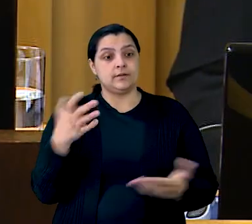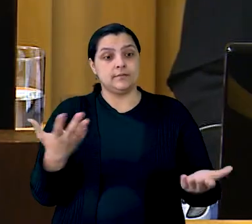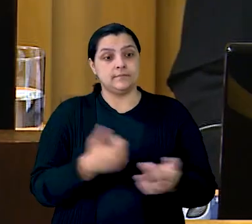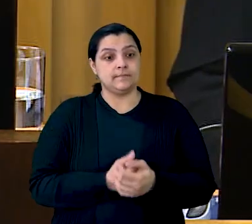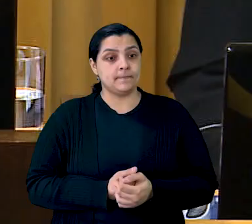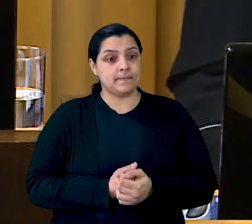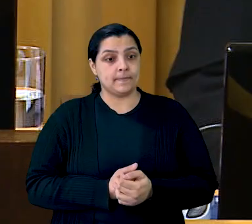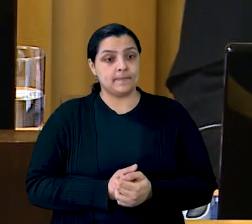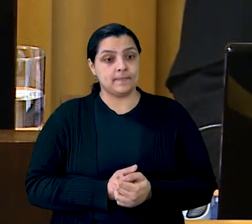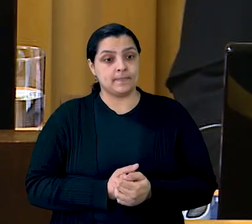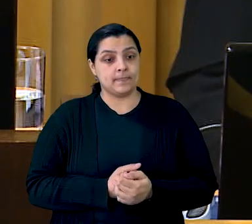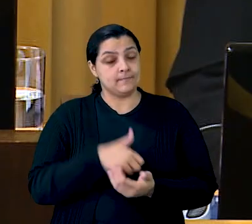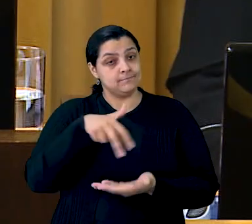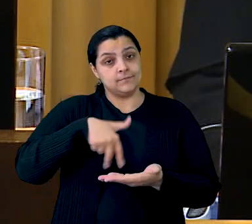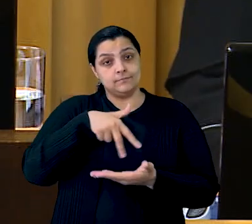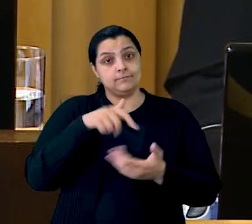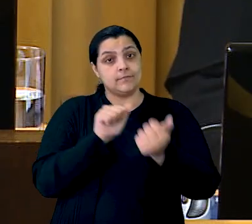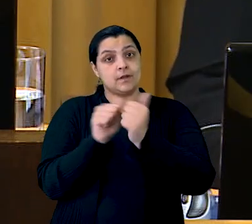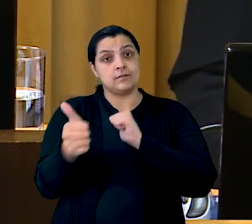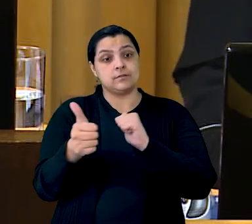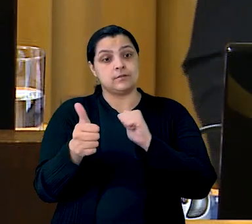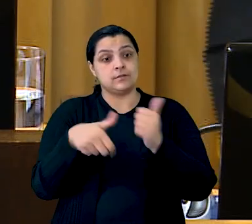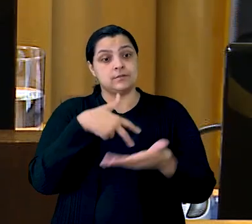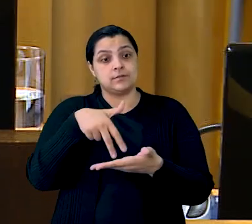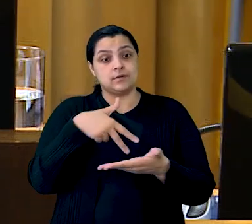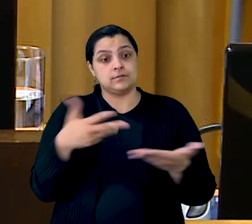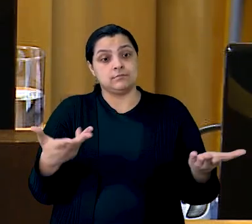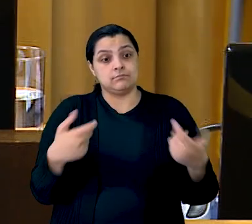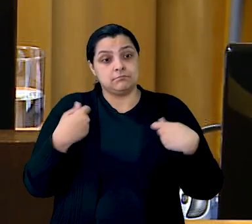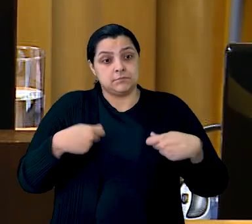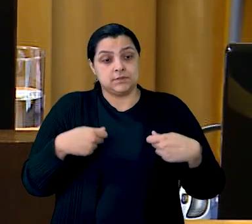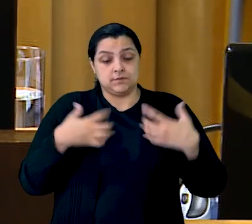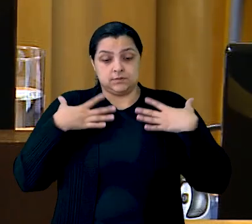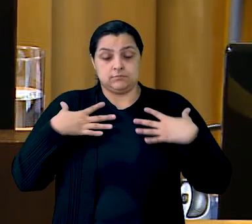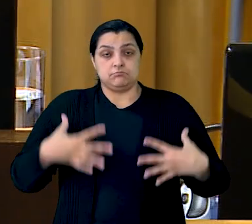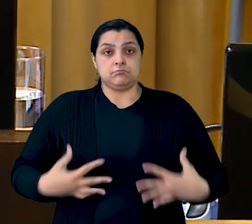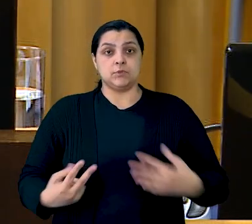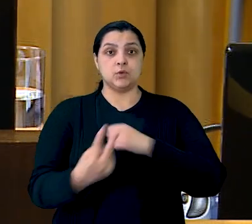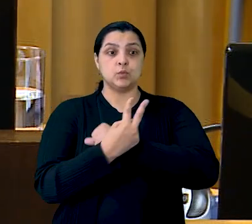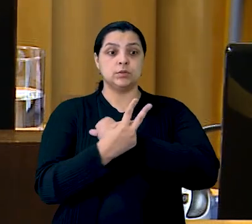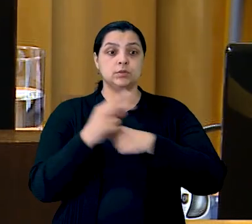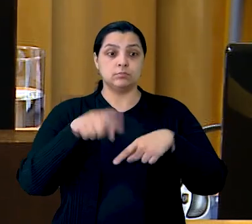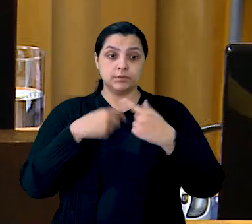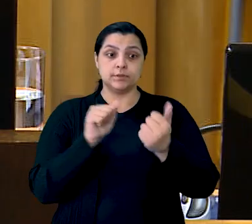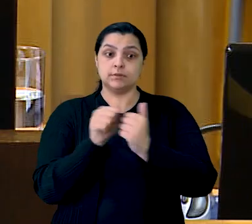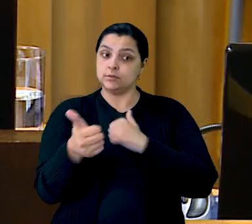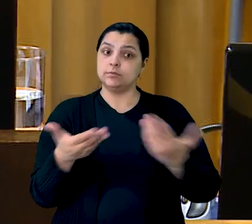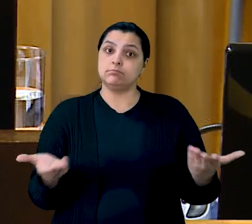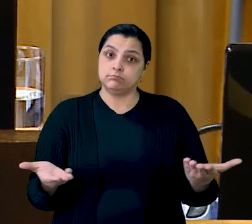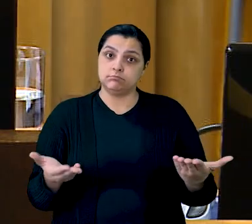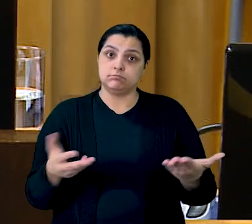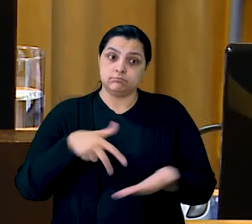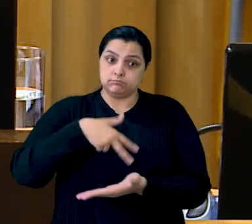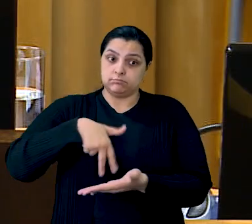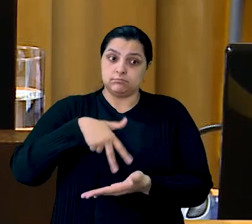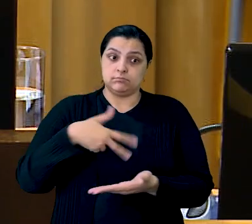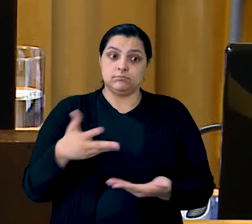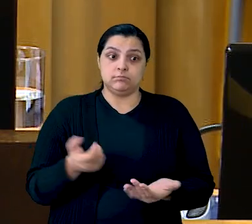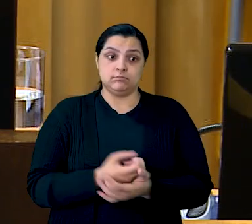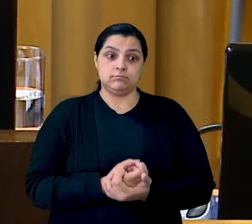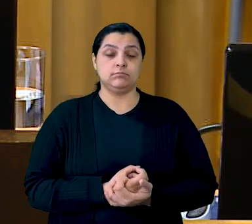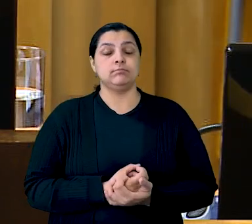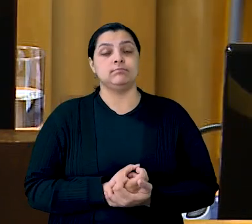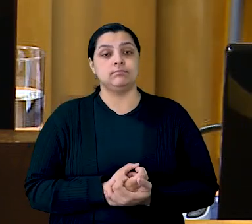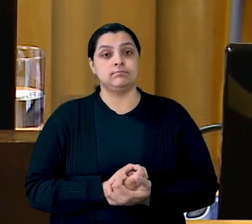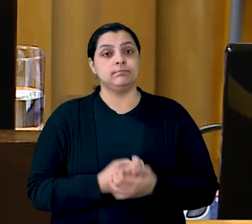A bailarina é uma atleta da dança. A bem da verdade, ela precisa estar em forma. Por isso que ela é atleta. Ela é uma atleta da